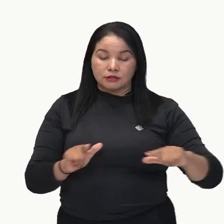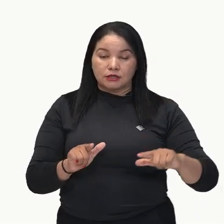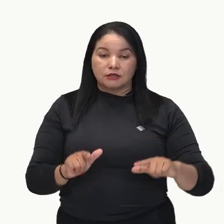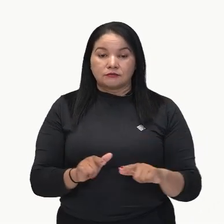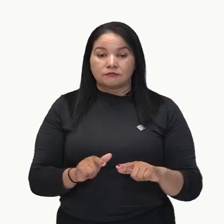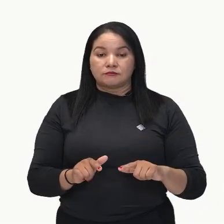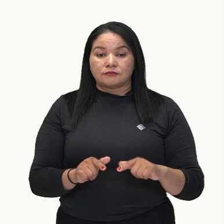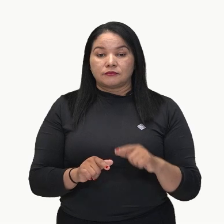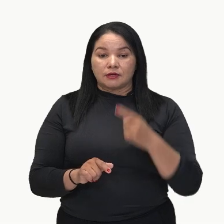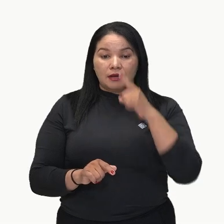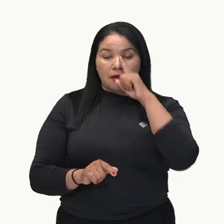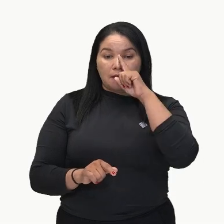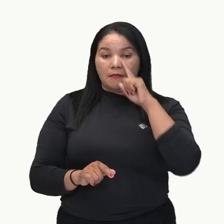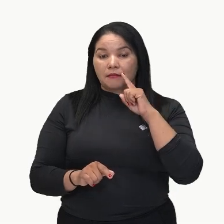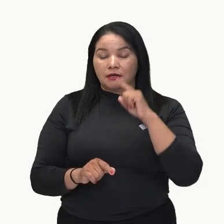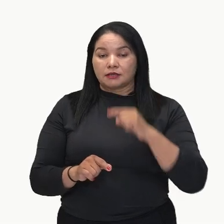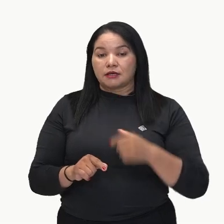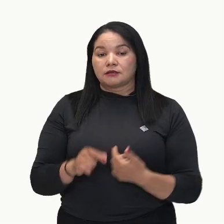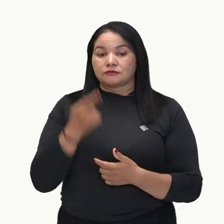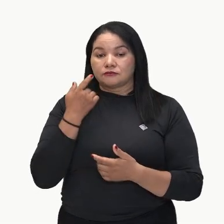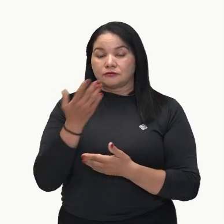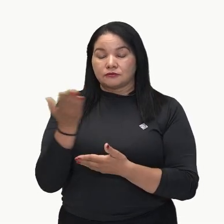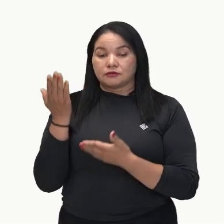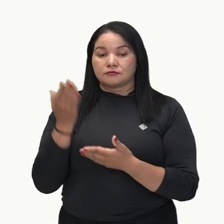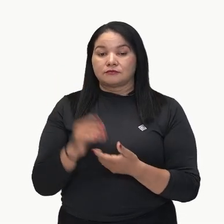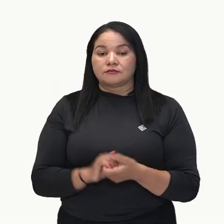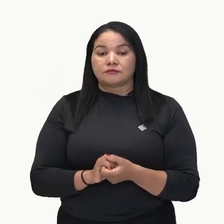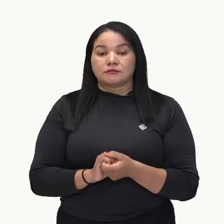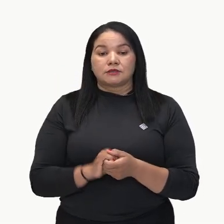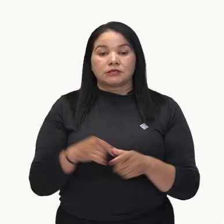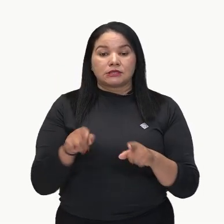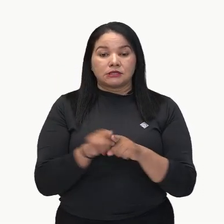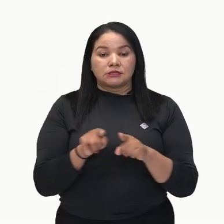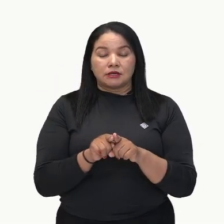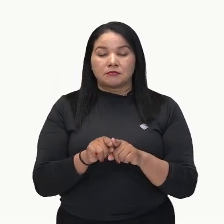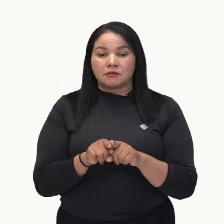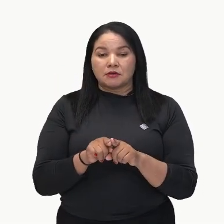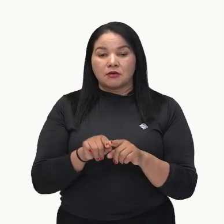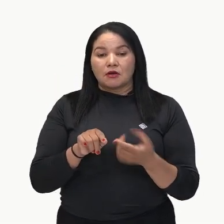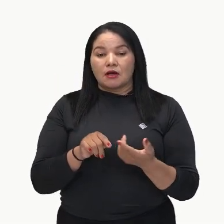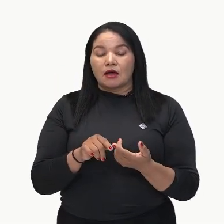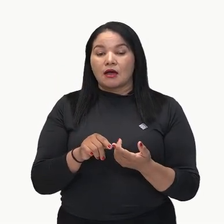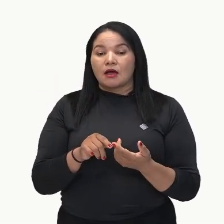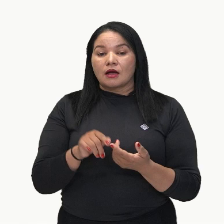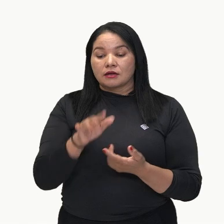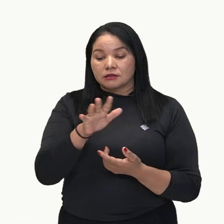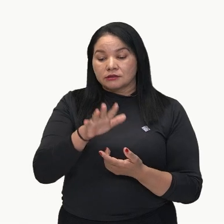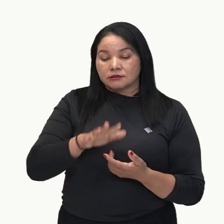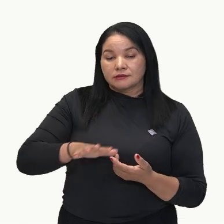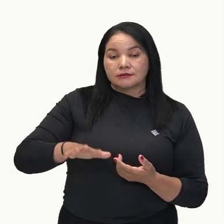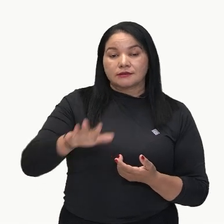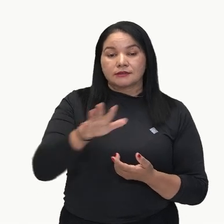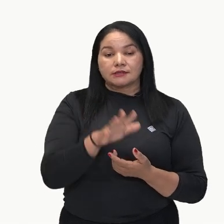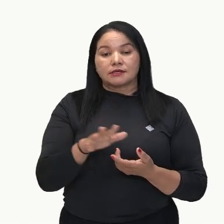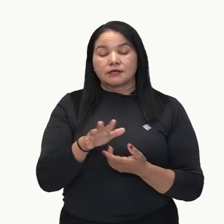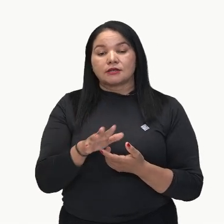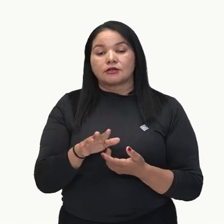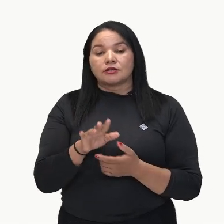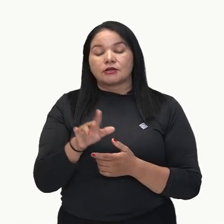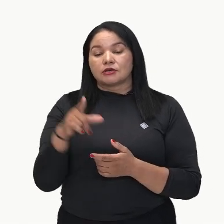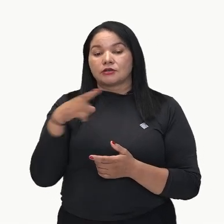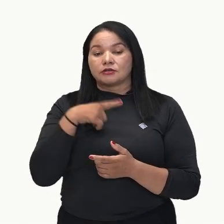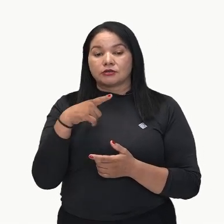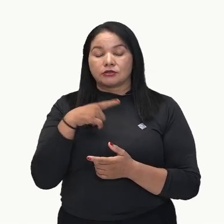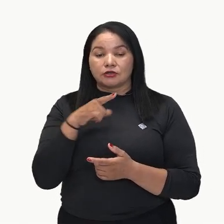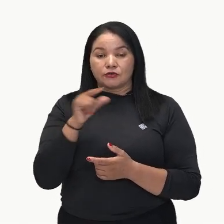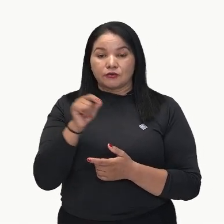mais amarelas, né? Que pegam um amarelo, um bege, são áreas, gente, que acaba se tornando, né?